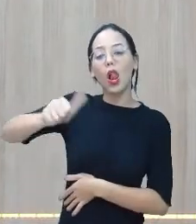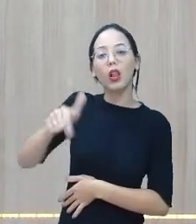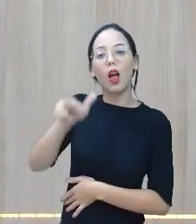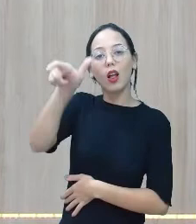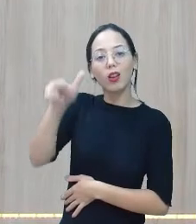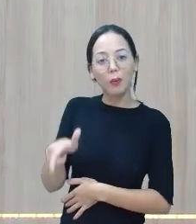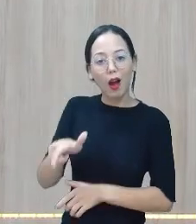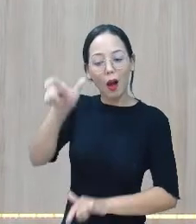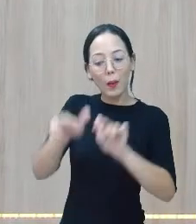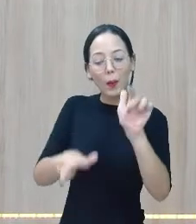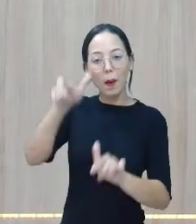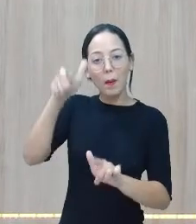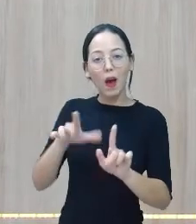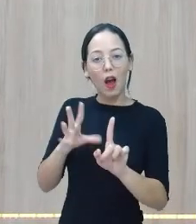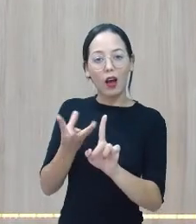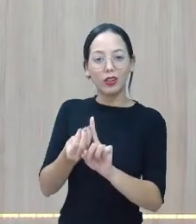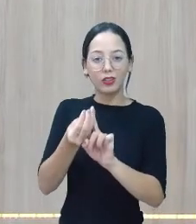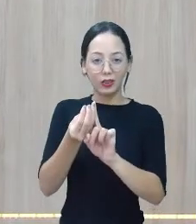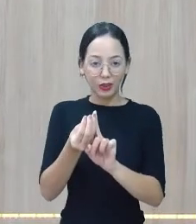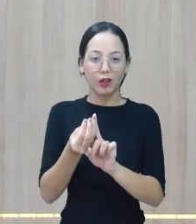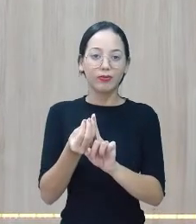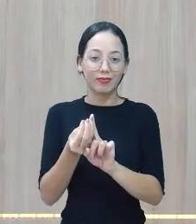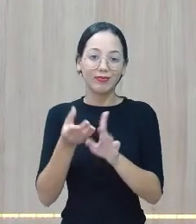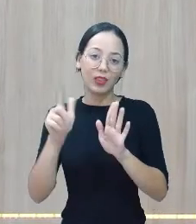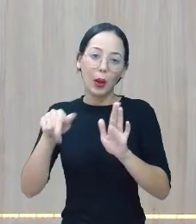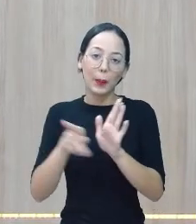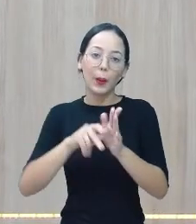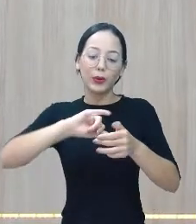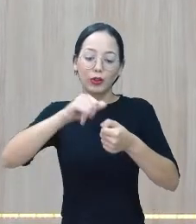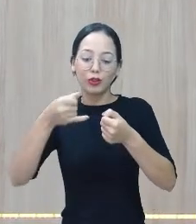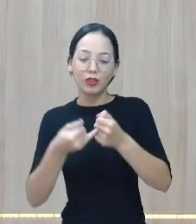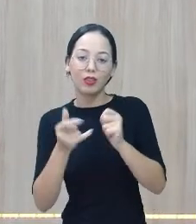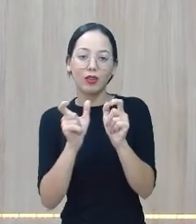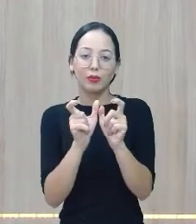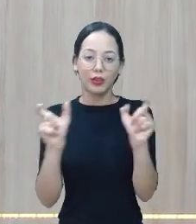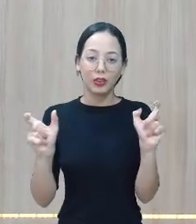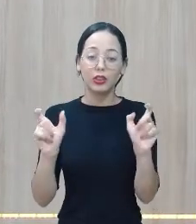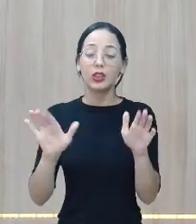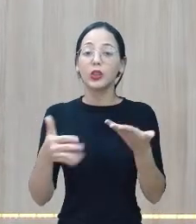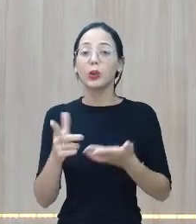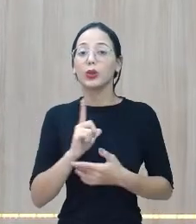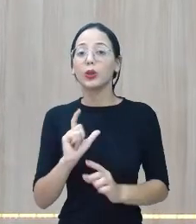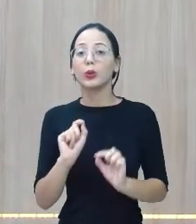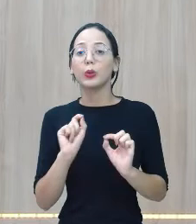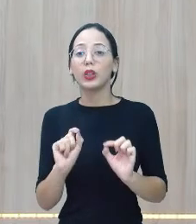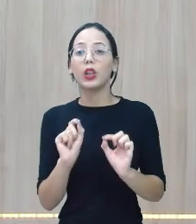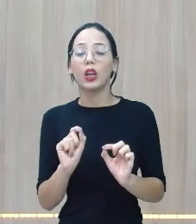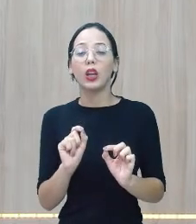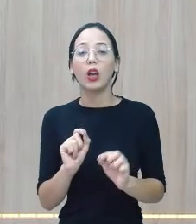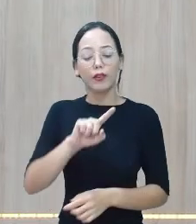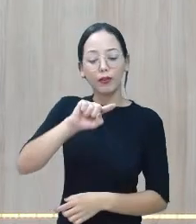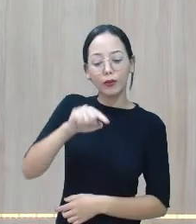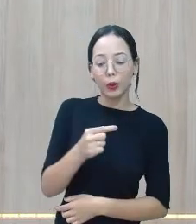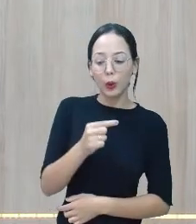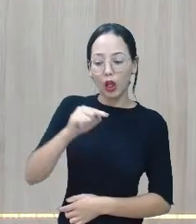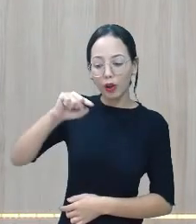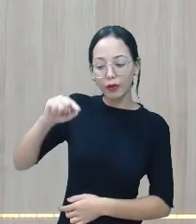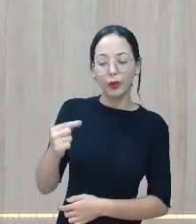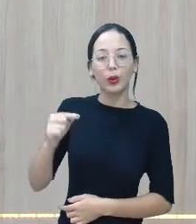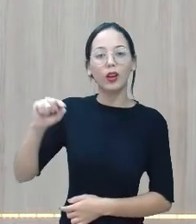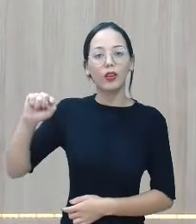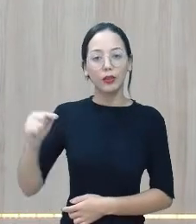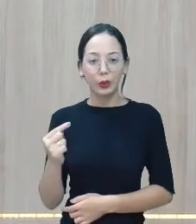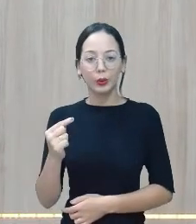a esses artistas. Então, nós temos aqui a vírgula